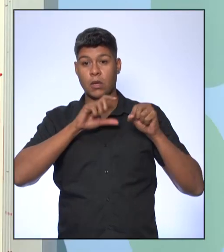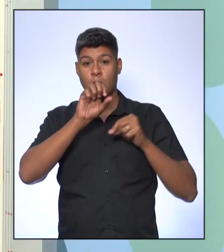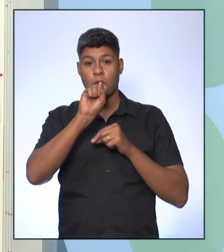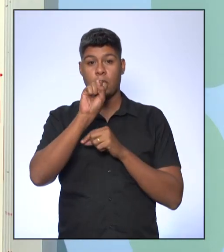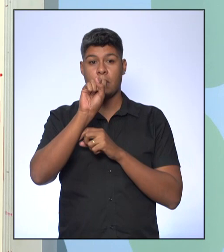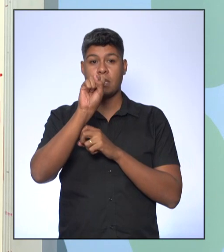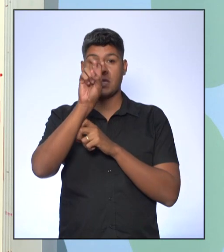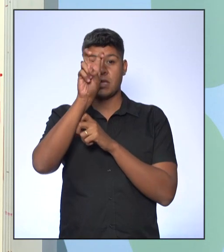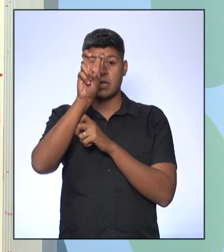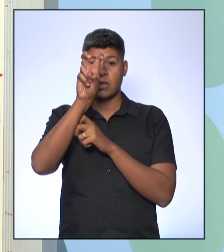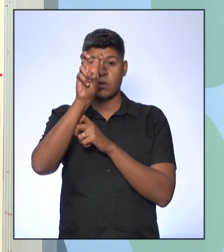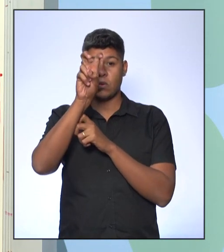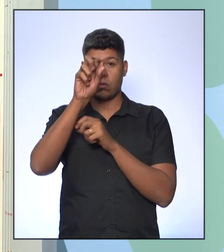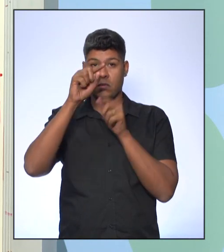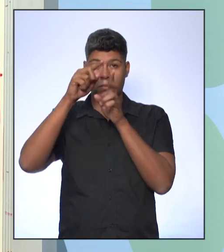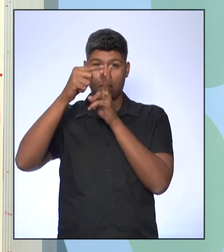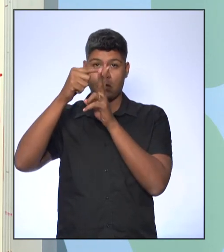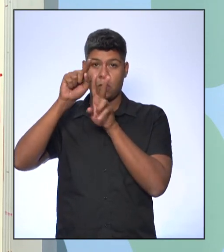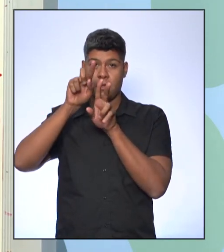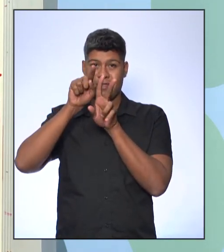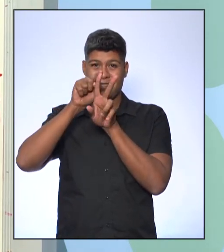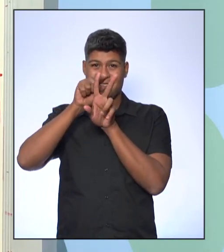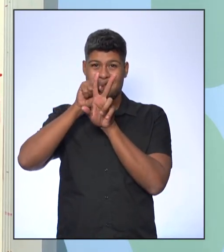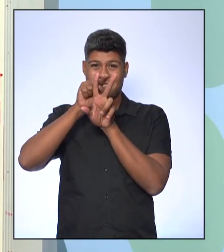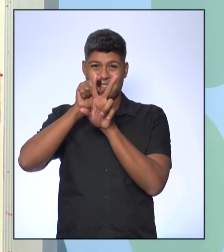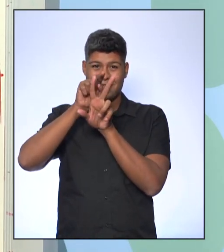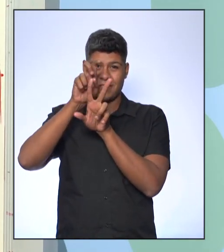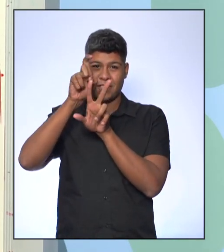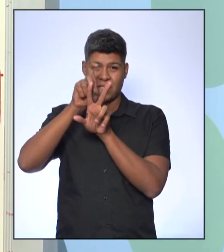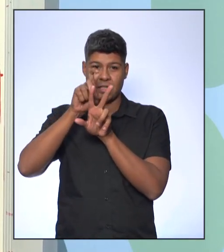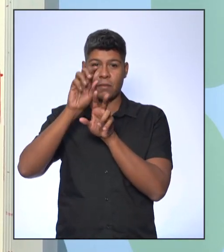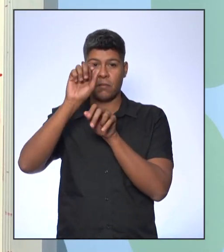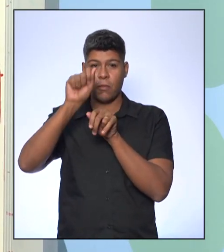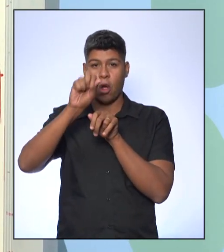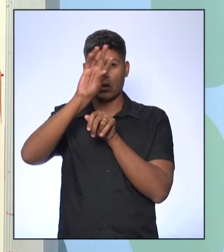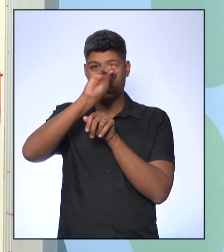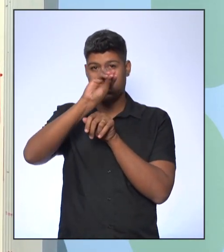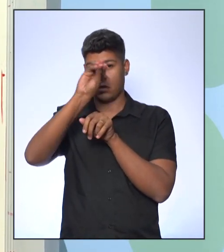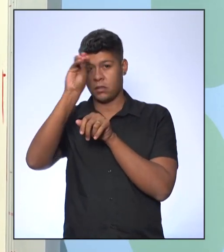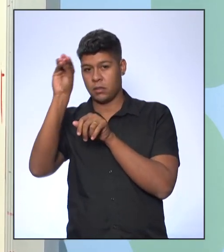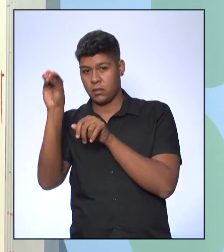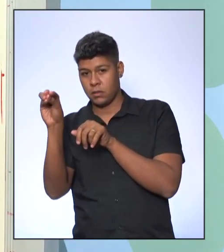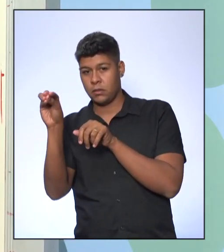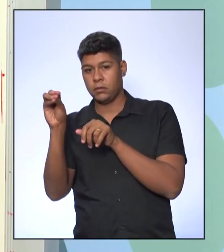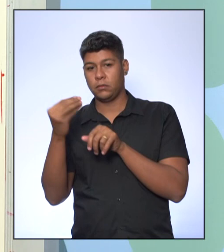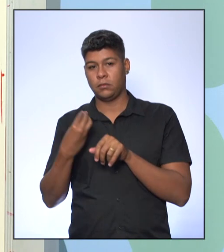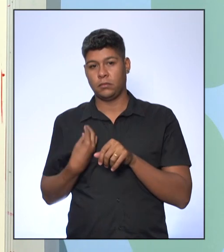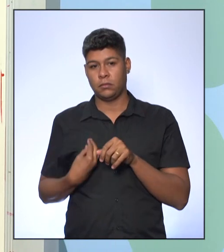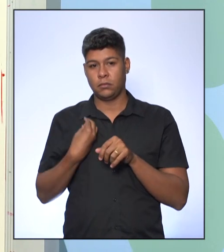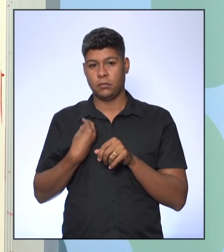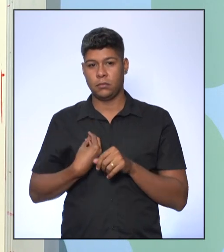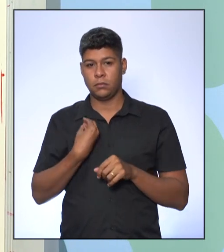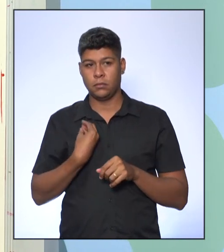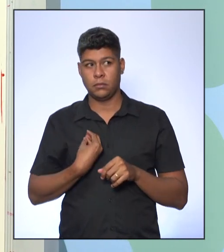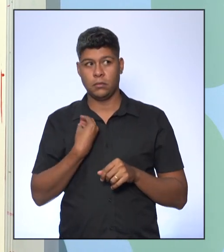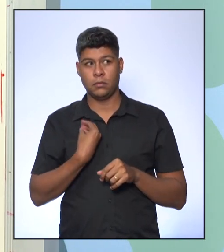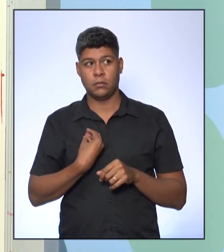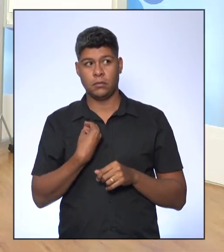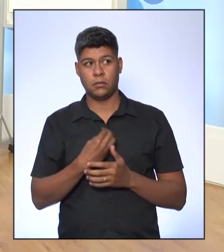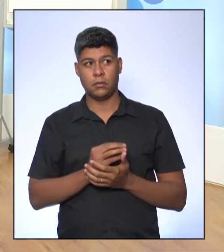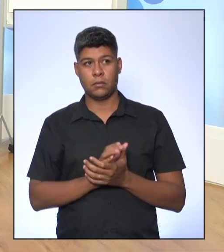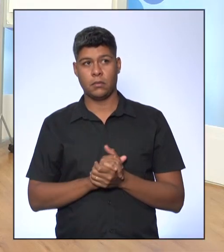tinha o X. Eu posso movimentar ele. Eu posso colocar ele aqui, não posso? Pode, porque se você colocar ele